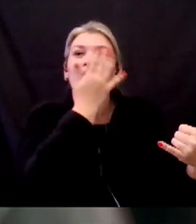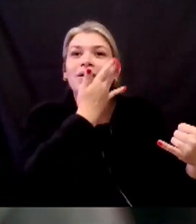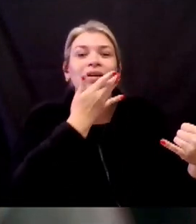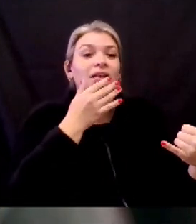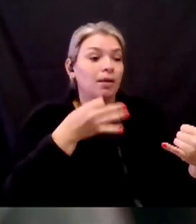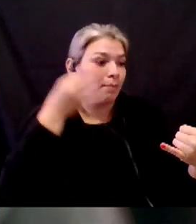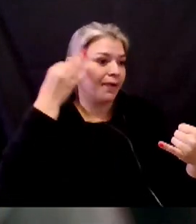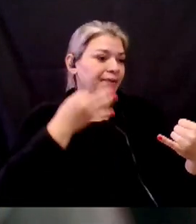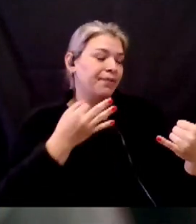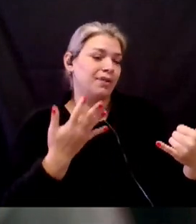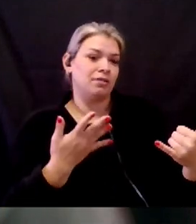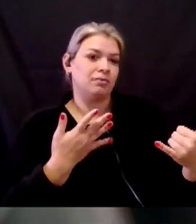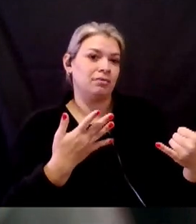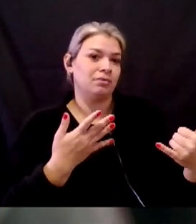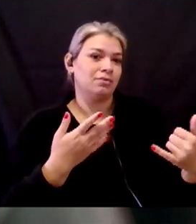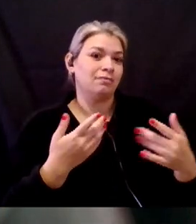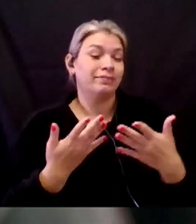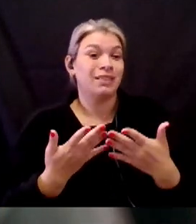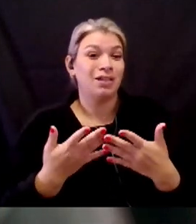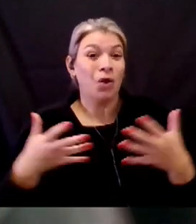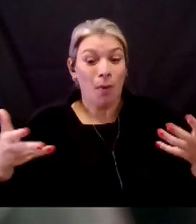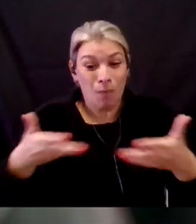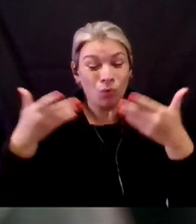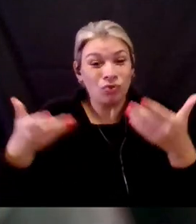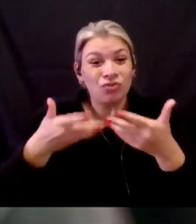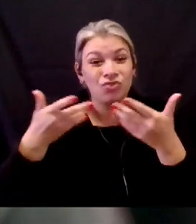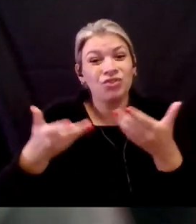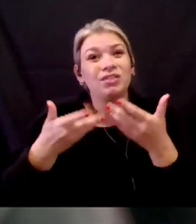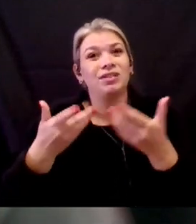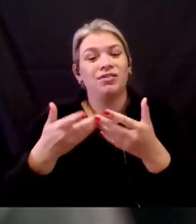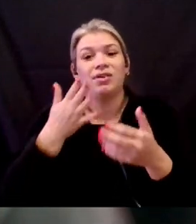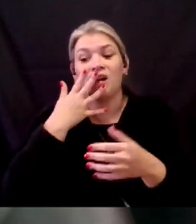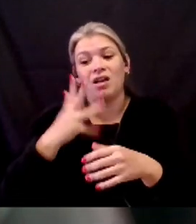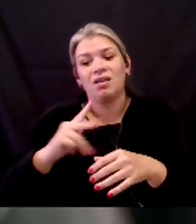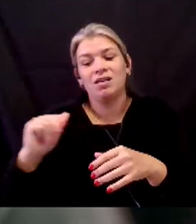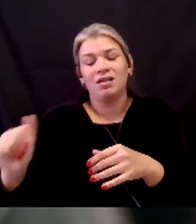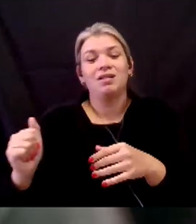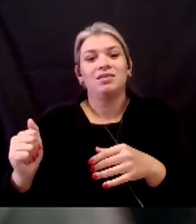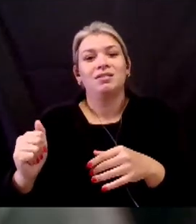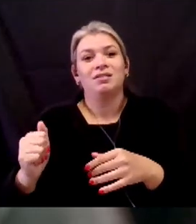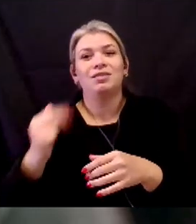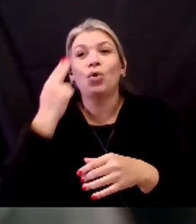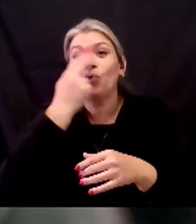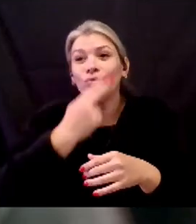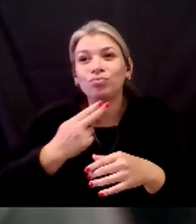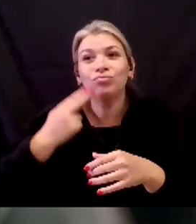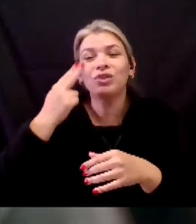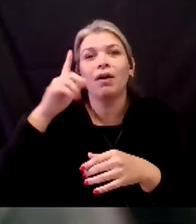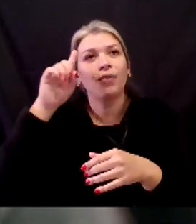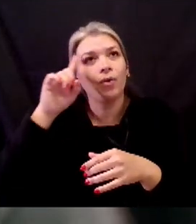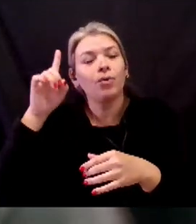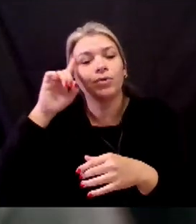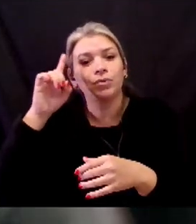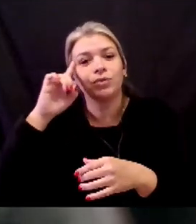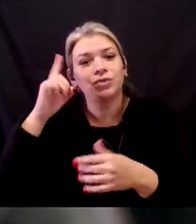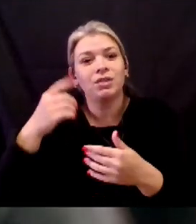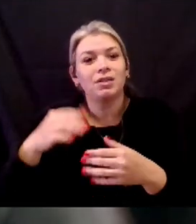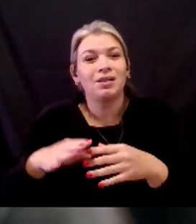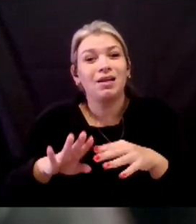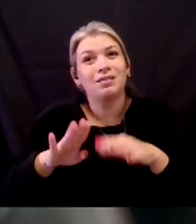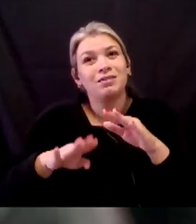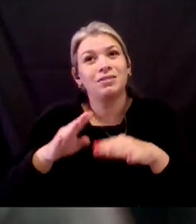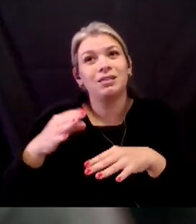começar a querer fazer uma rotina diária da pele para alcançar aquele filtro. E aí chega na adolescência, né? Nem sempre a criança faz